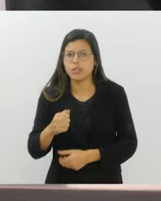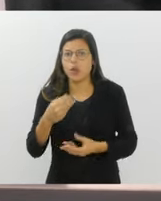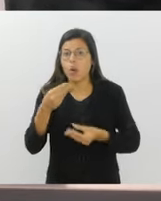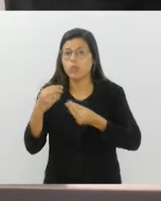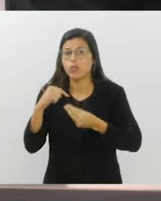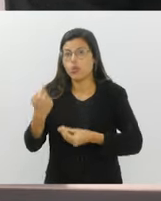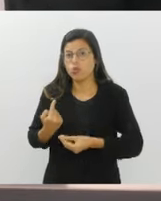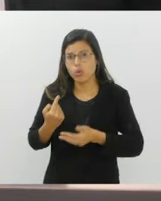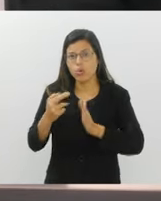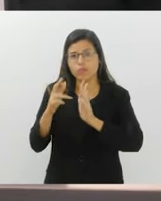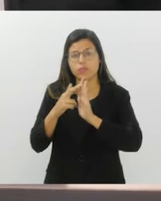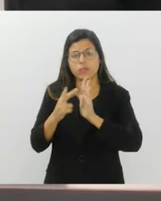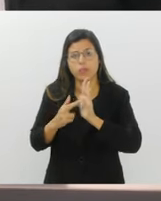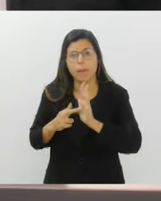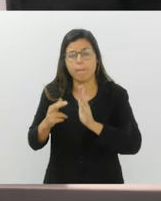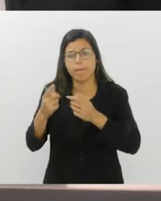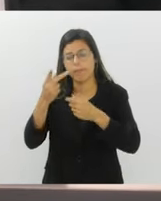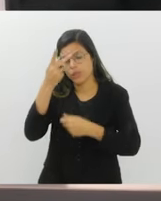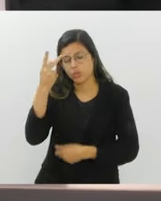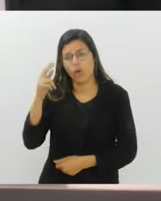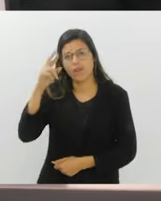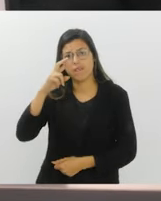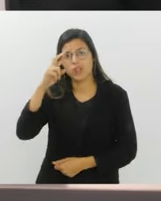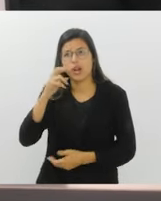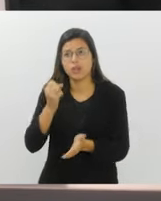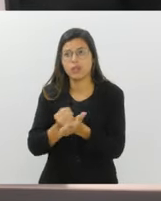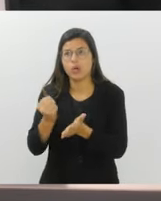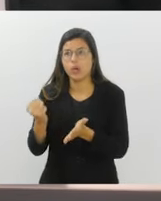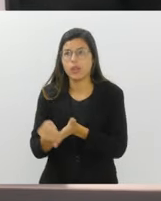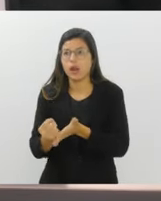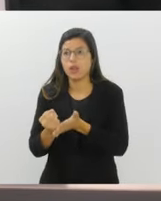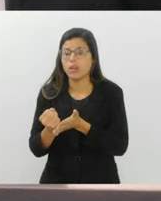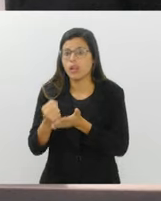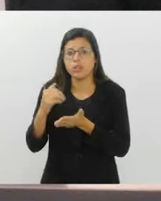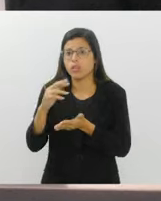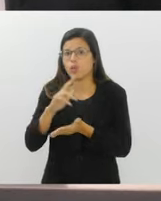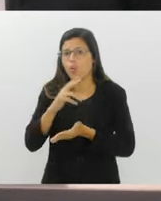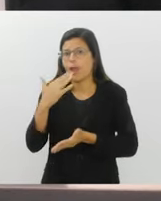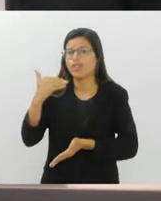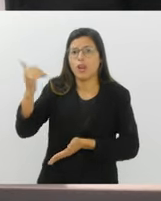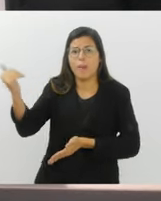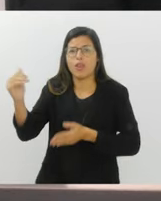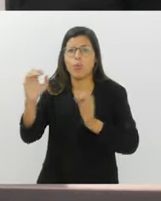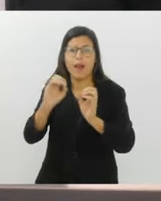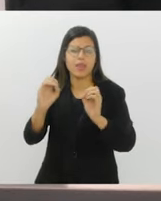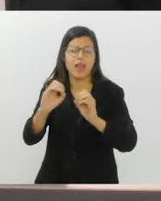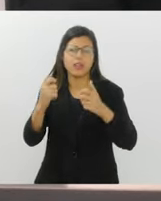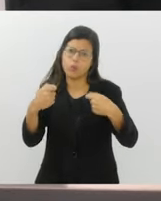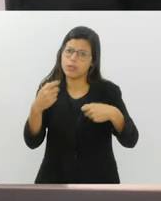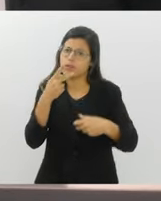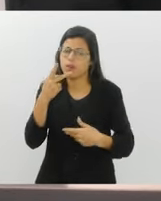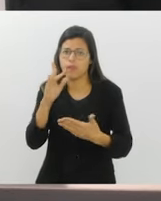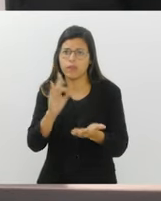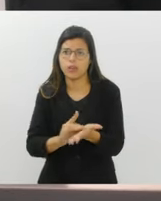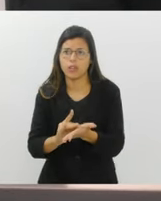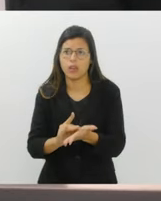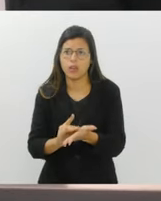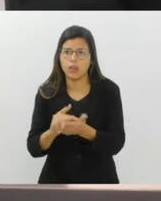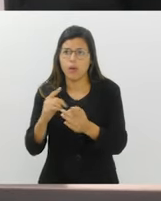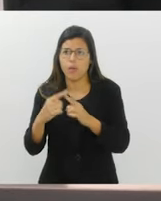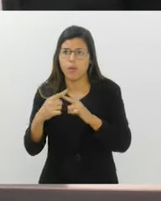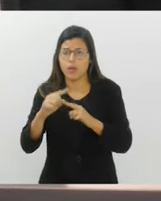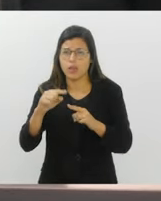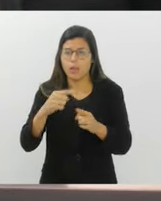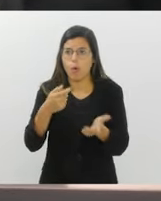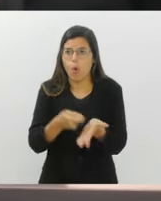somos quem fiscalizamos o contrato, a gente não é chamado para nada, a gente não sabe de nada, e eu tenho que ser sincero, porque senão depois vai ser cobrado de